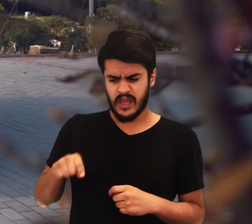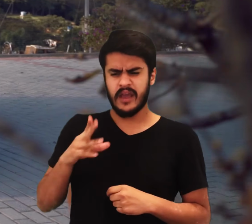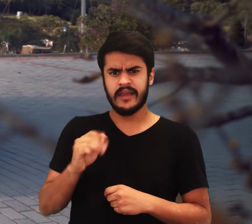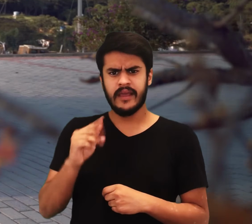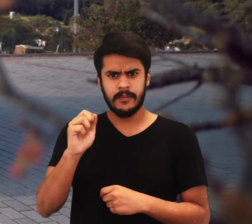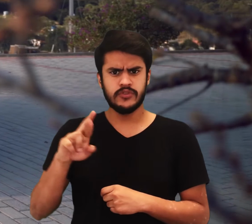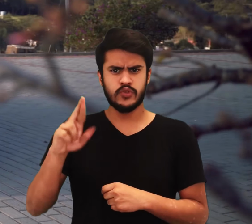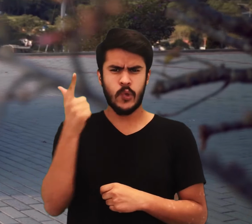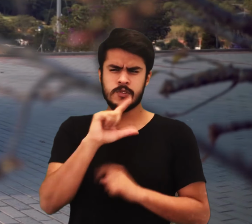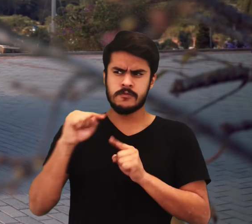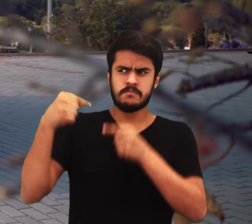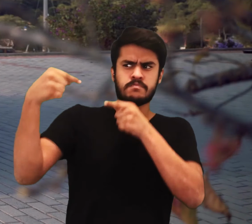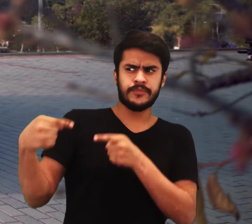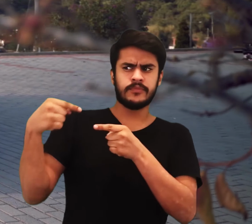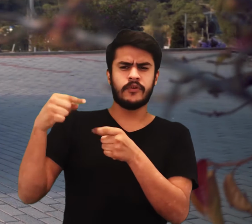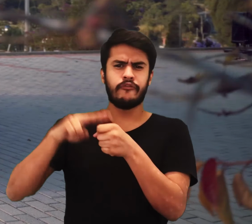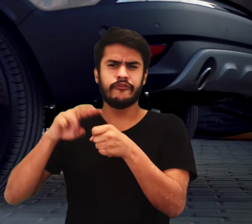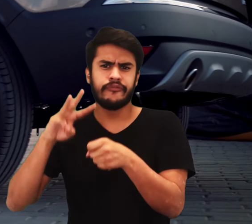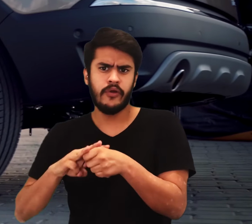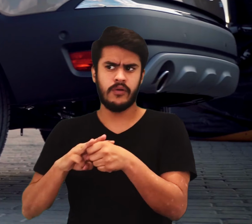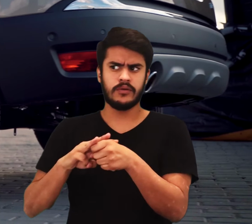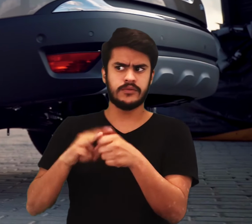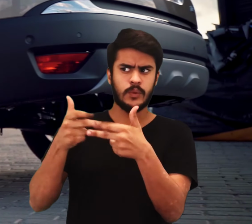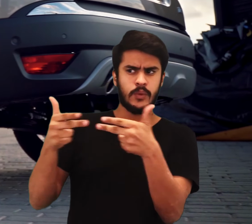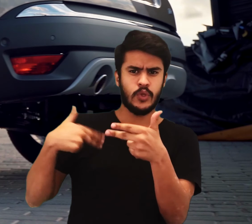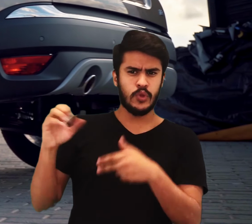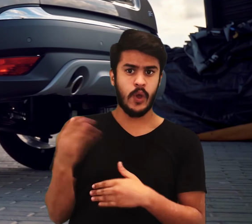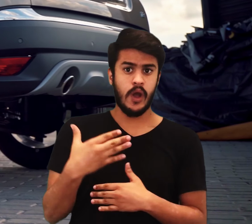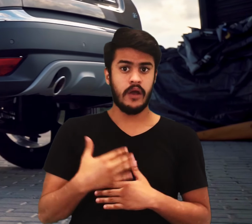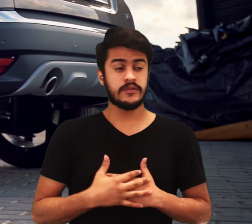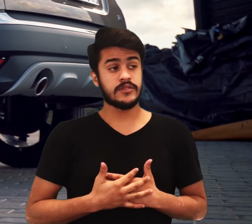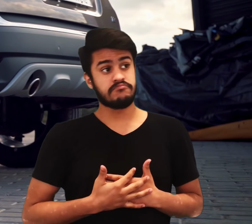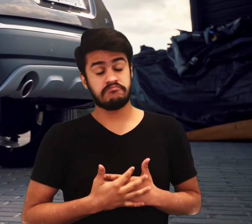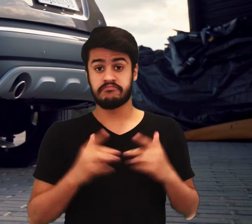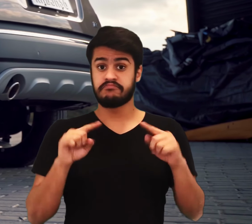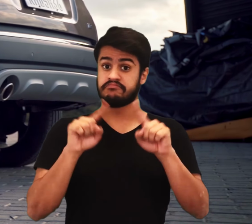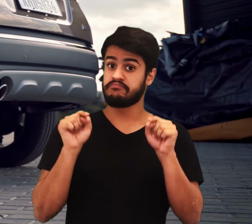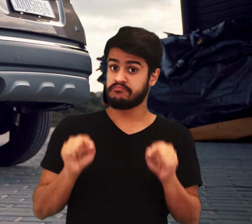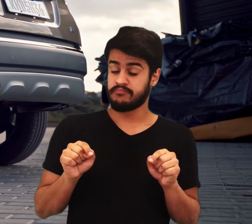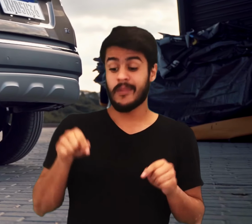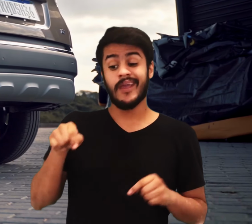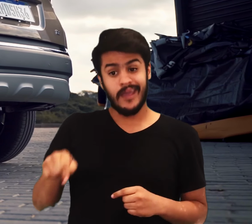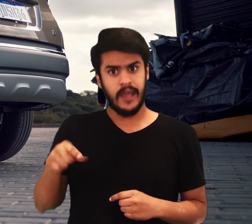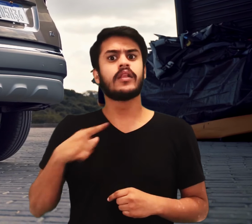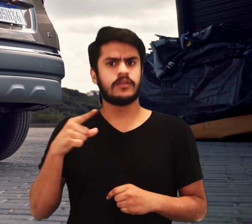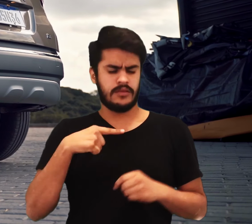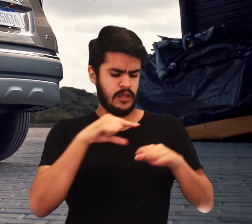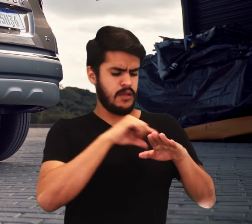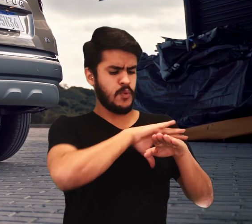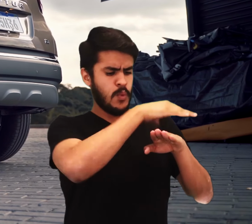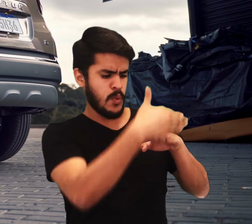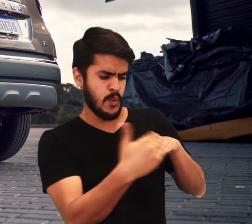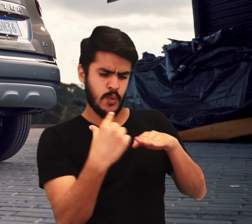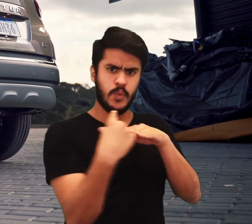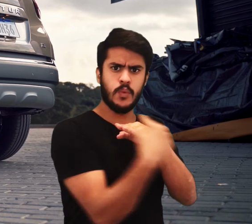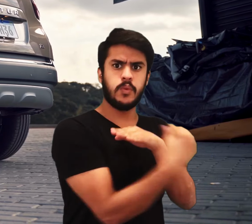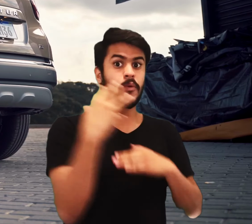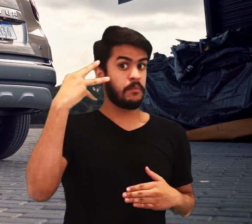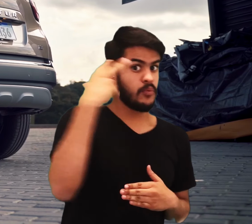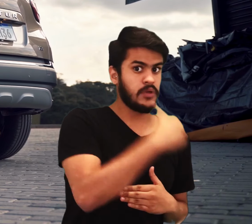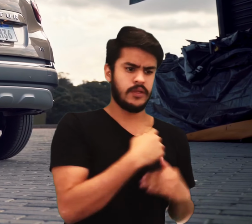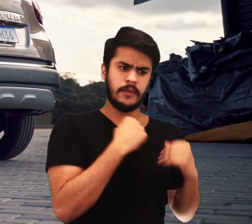versões topo de linha do T-Cross e do Tracker que são veículos bem mais recentes sem dúvida nenhuma design e desempenho são fortes diferenciais